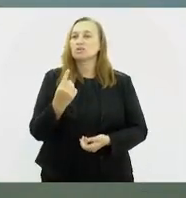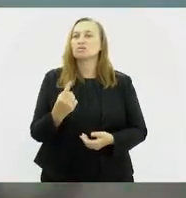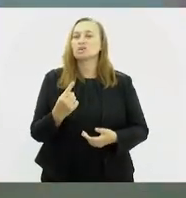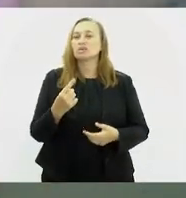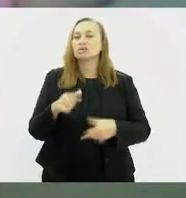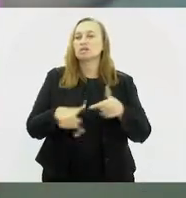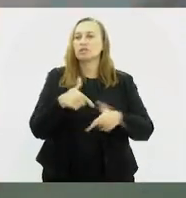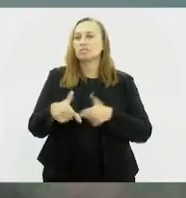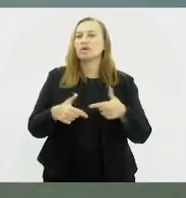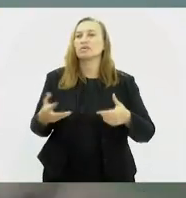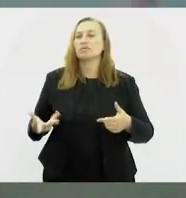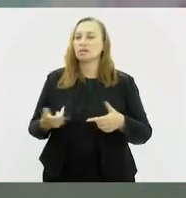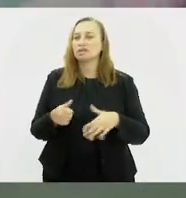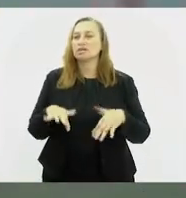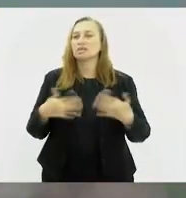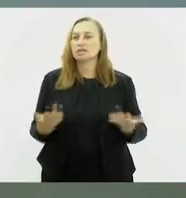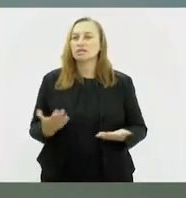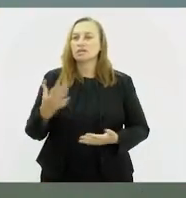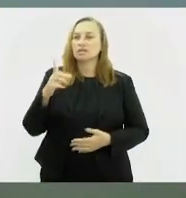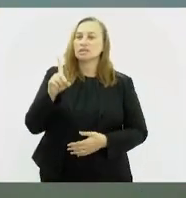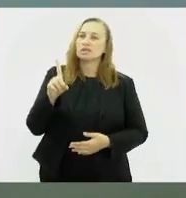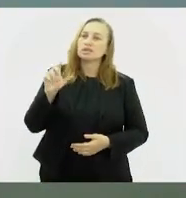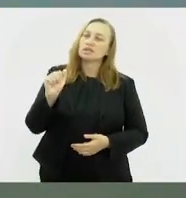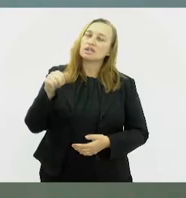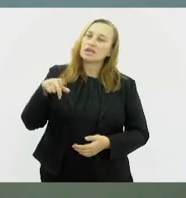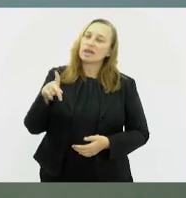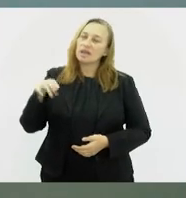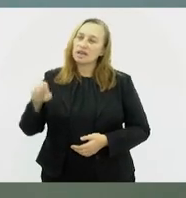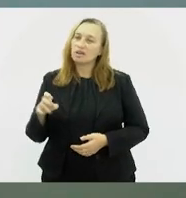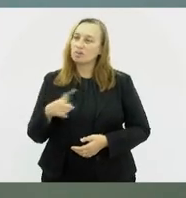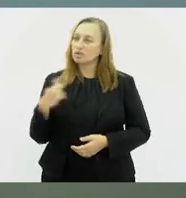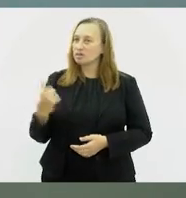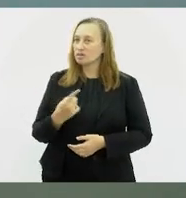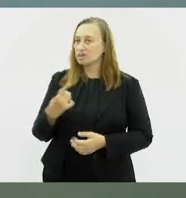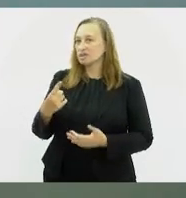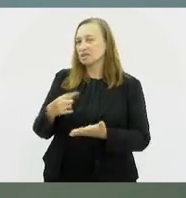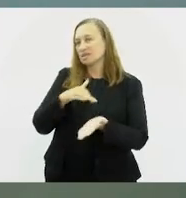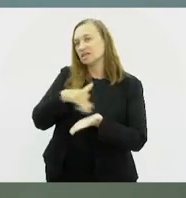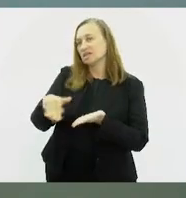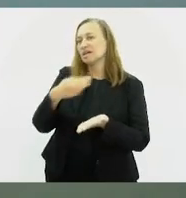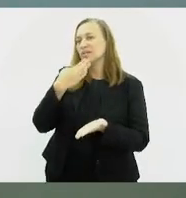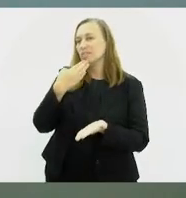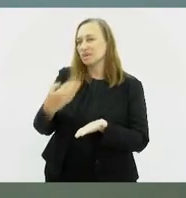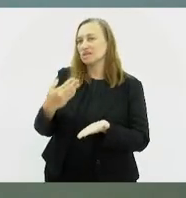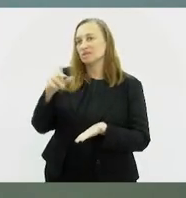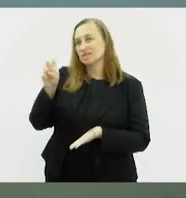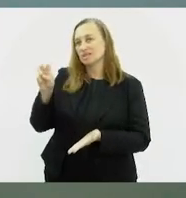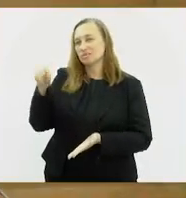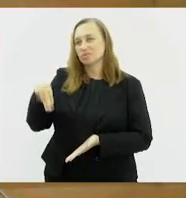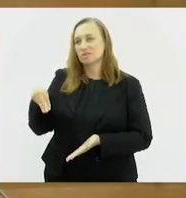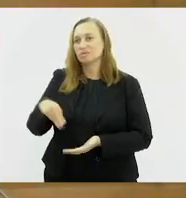excelência. Então, Daniele, como a nossa secretária pediu, 5 minutos.